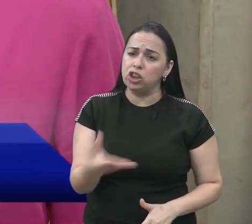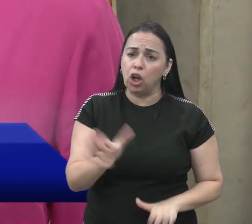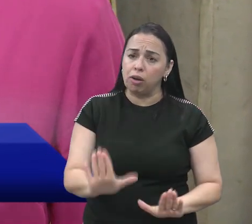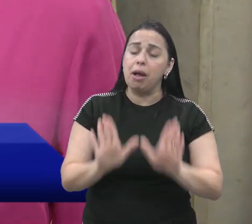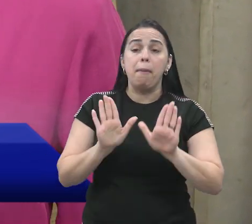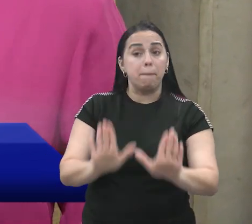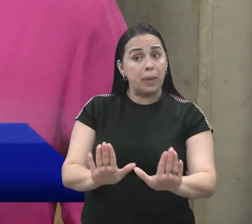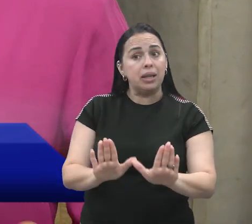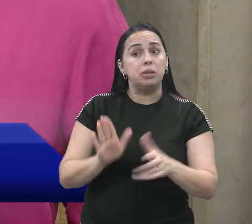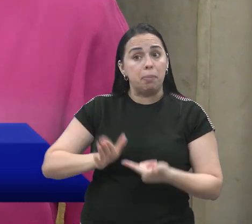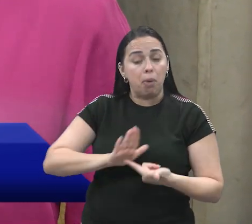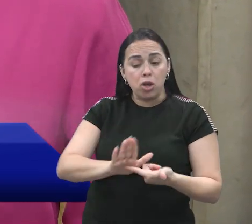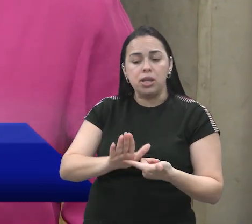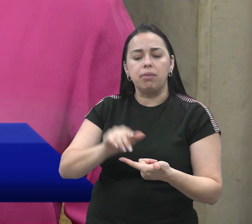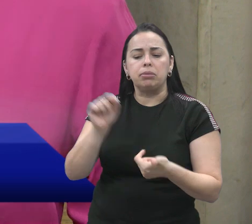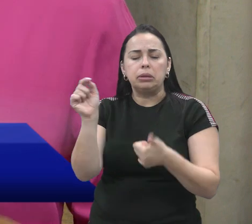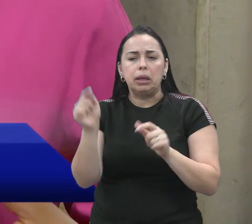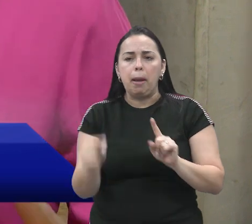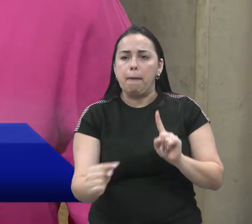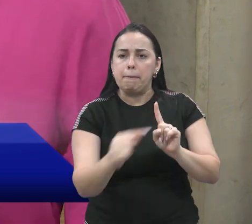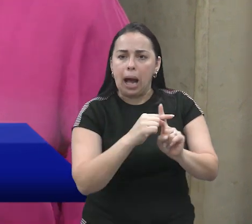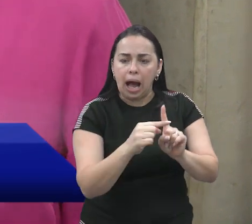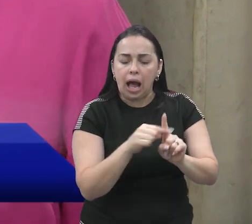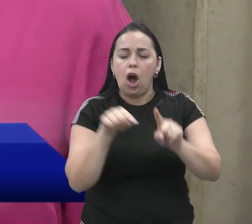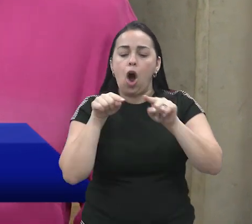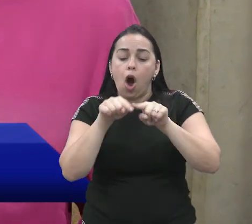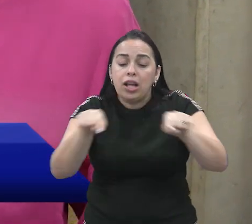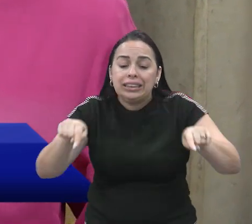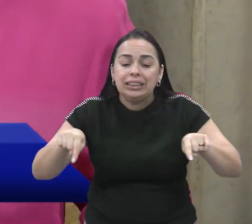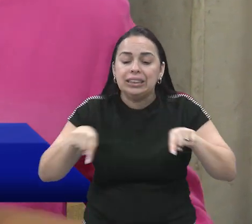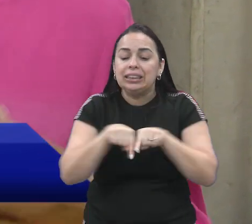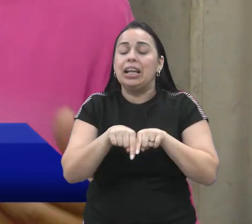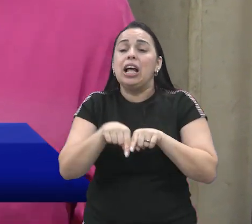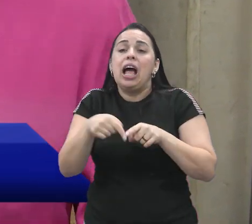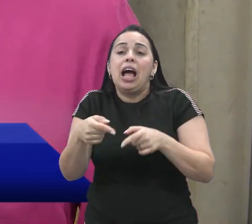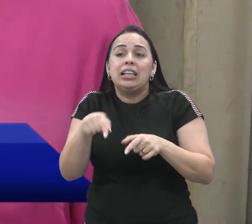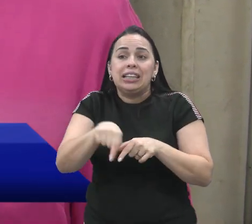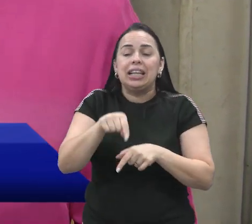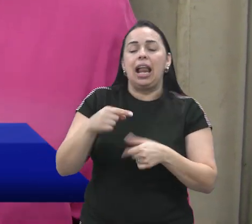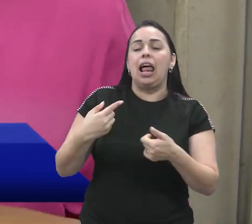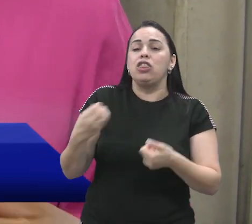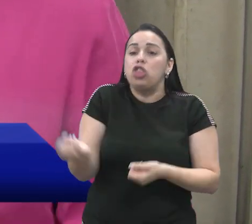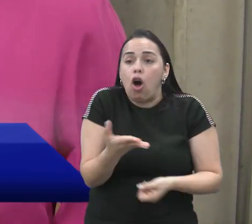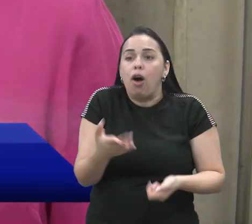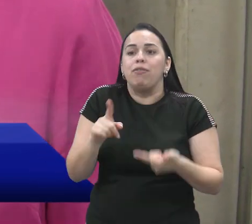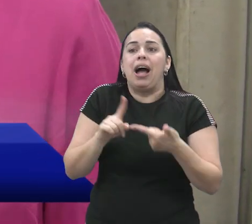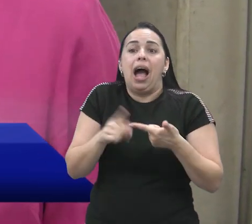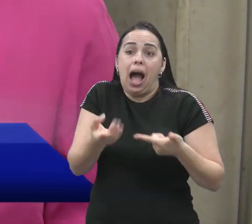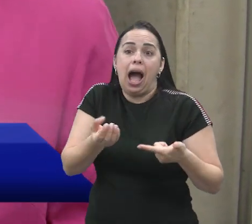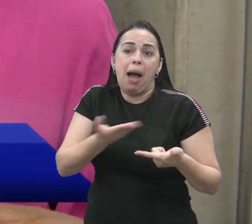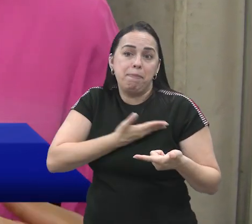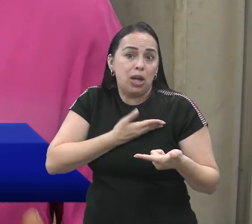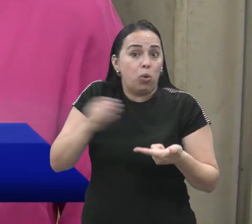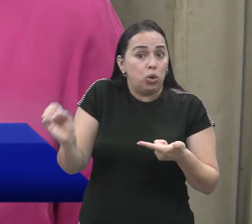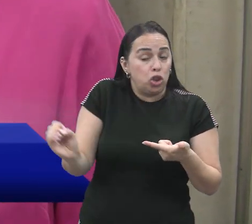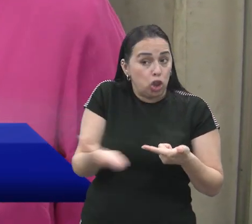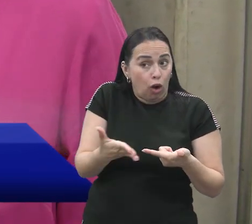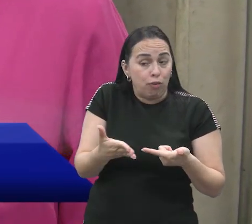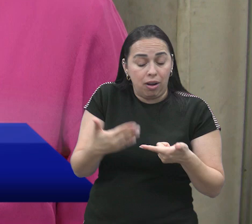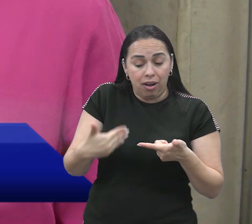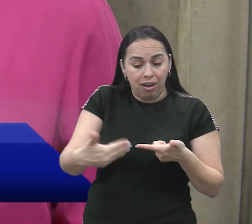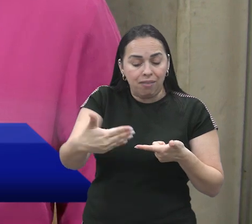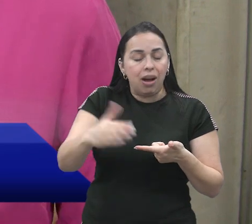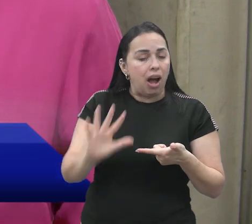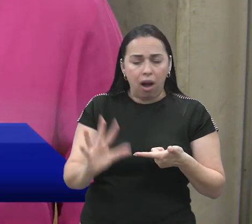certa ansiedade. Mas, porém, mostrar os pontos positivos, a nova série, os novos amigos, os novos